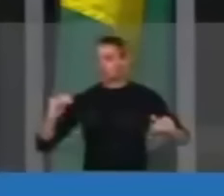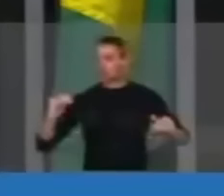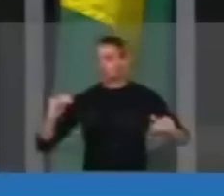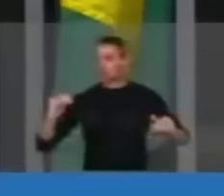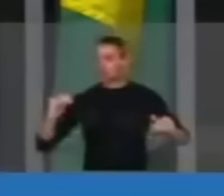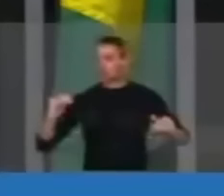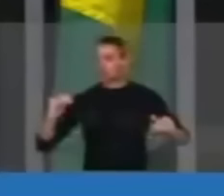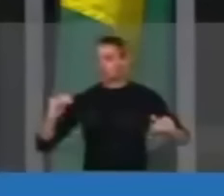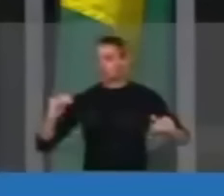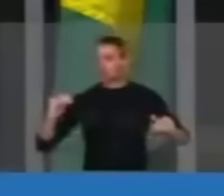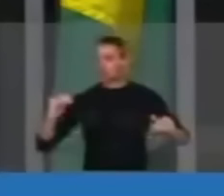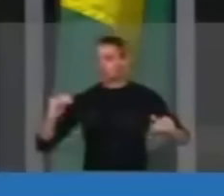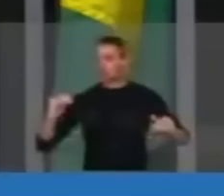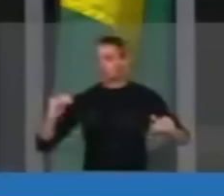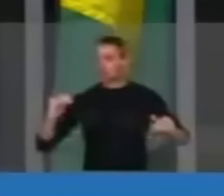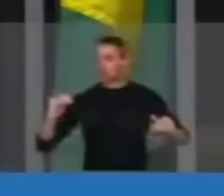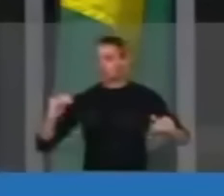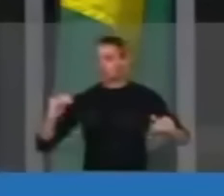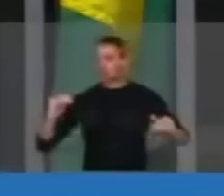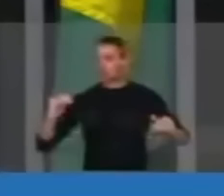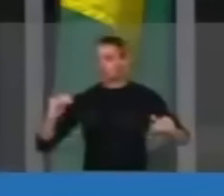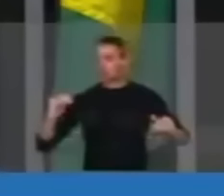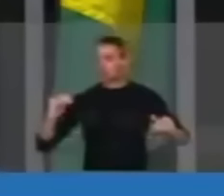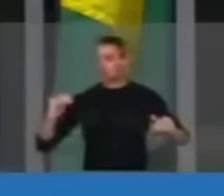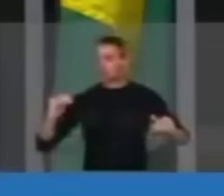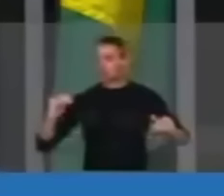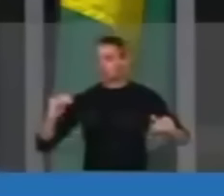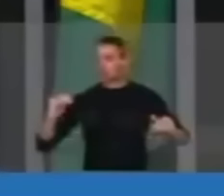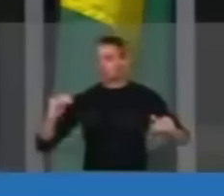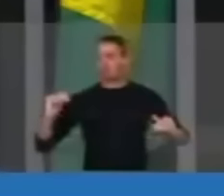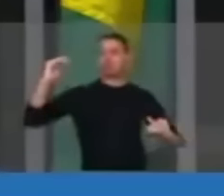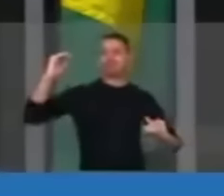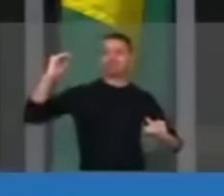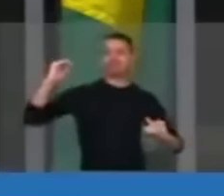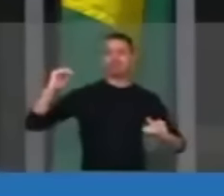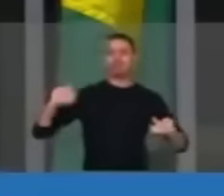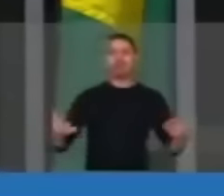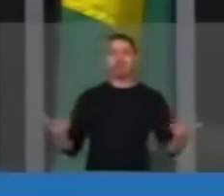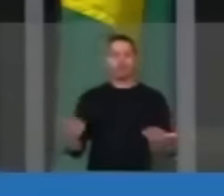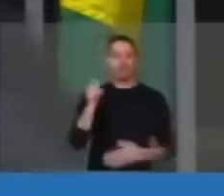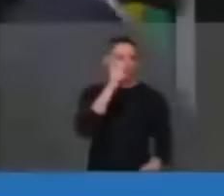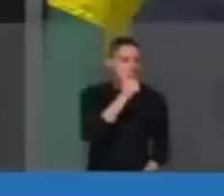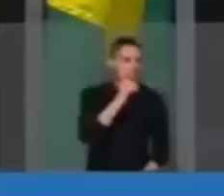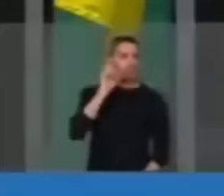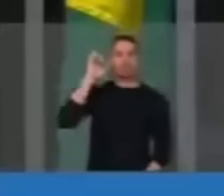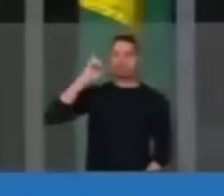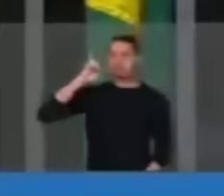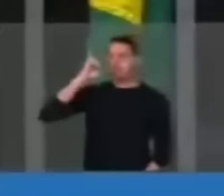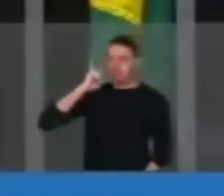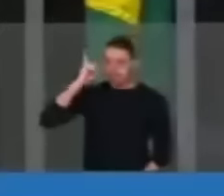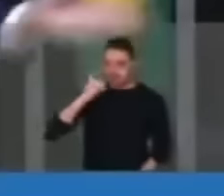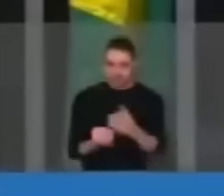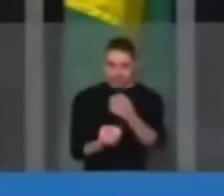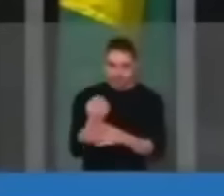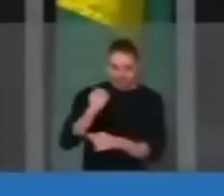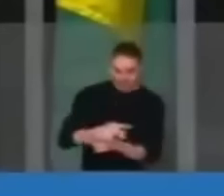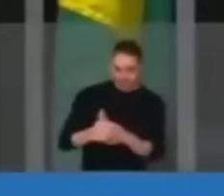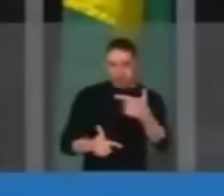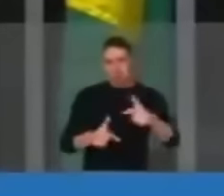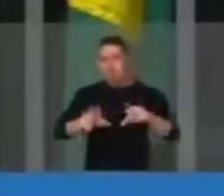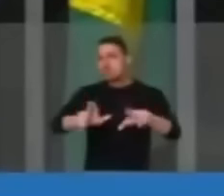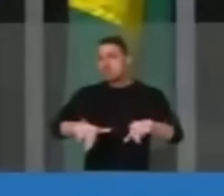assistindo. Tá, pessoal? Não esqueçam disso aqui. Ó. Importantíssimo esse comentário aqui para nós. Agora veio uma deputada que nunca gerou um emprego no